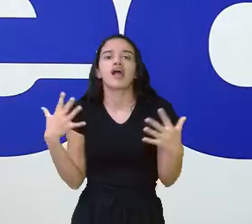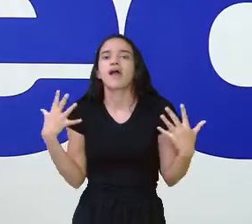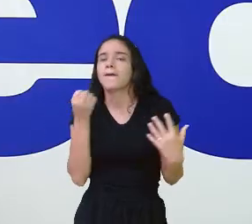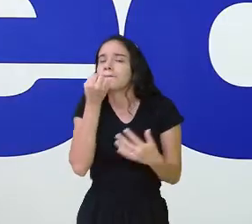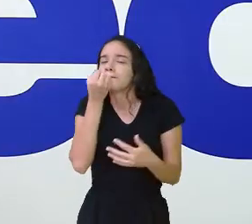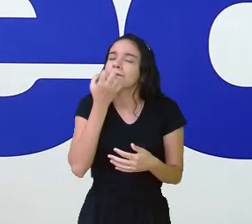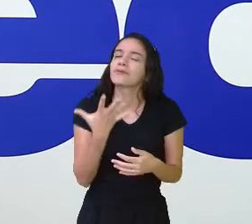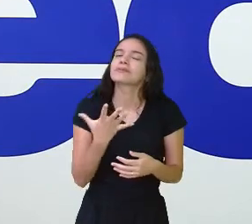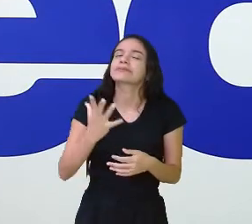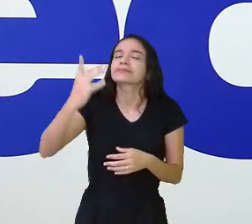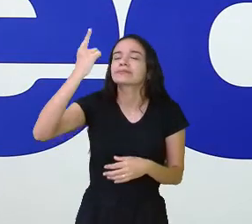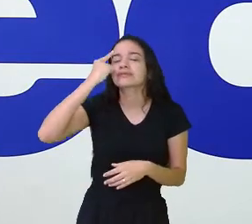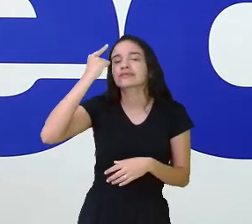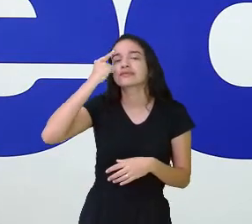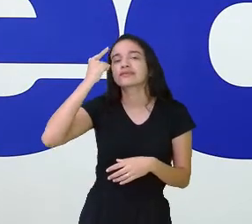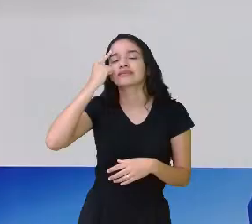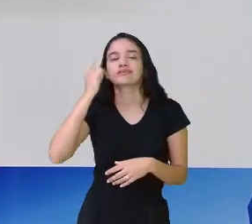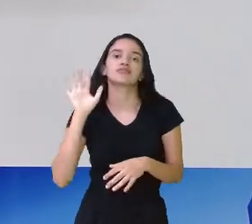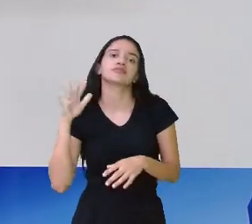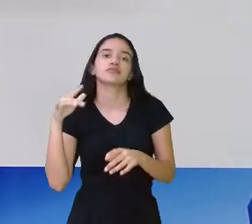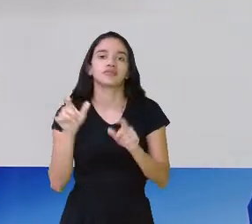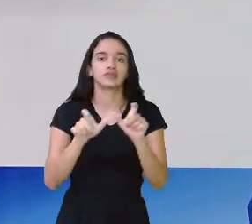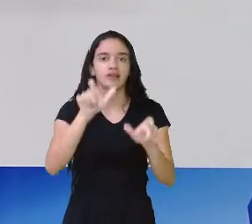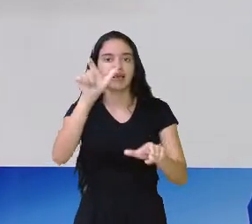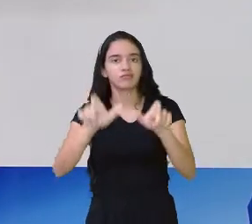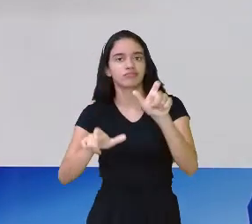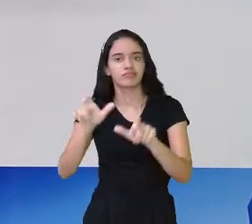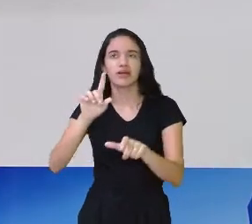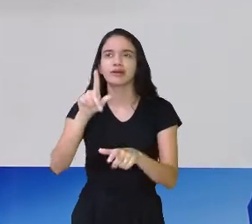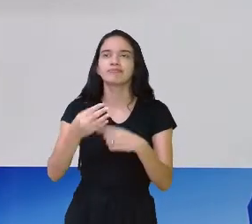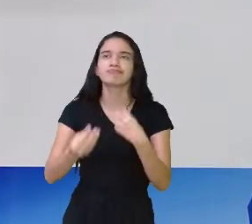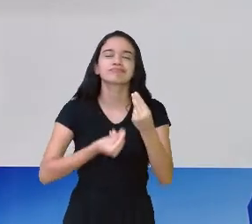pensado, harmonioso. Né? O artista, ele vai